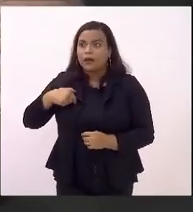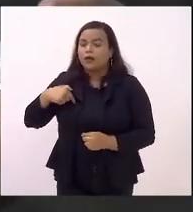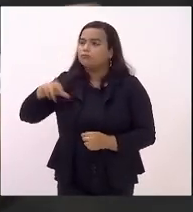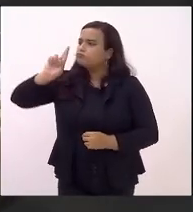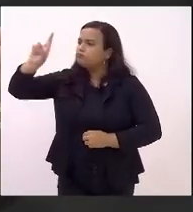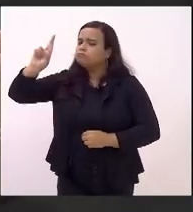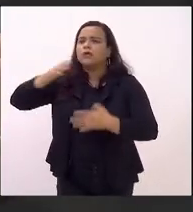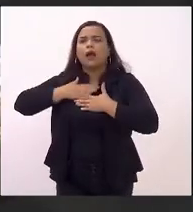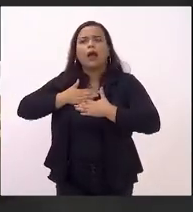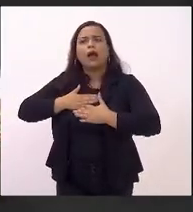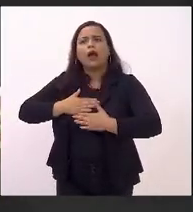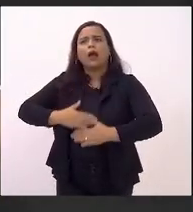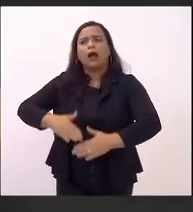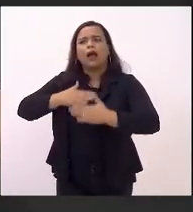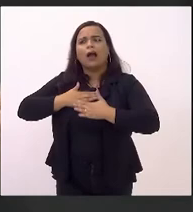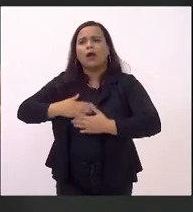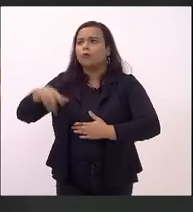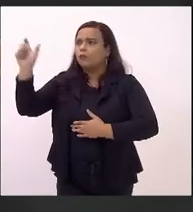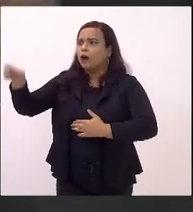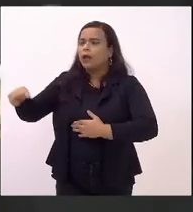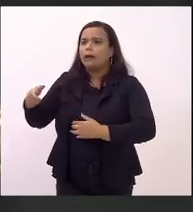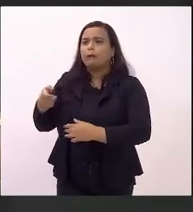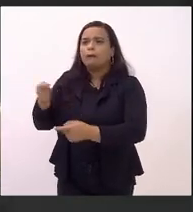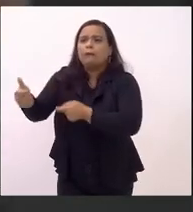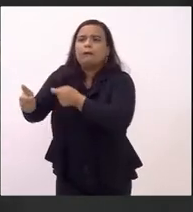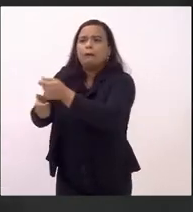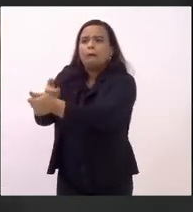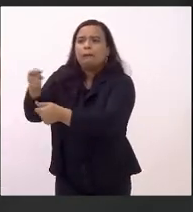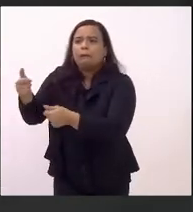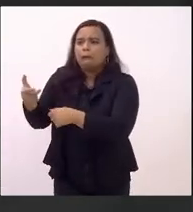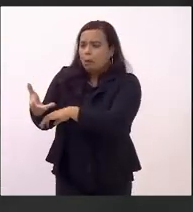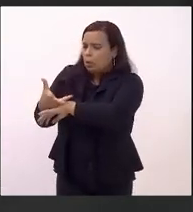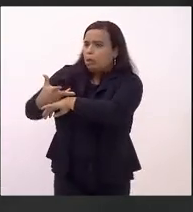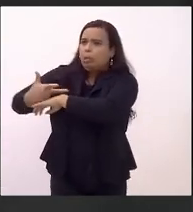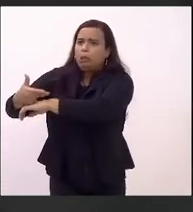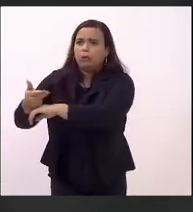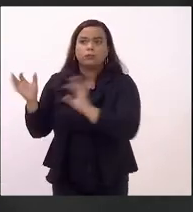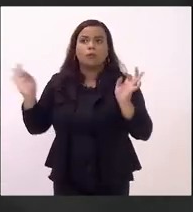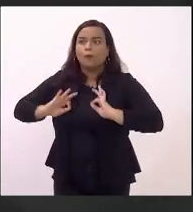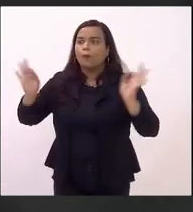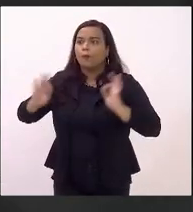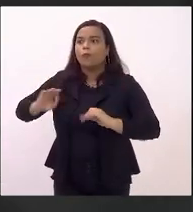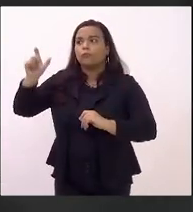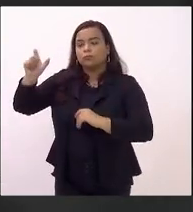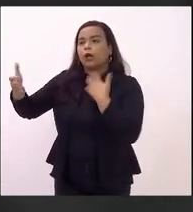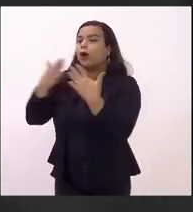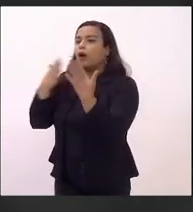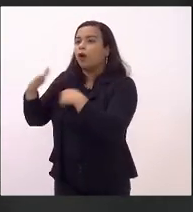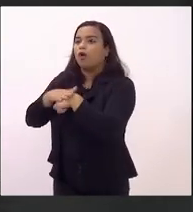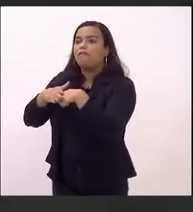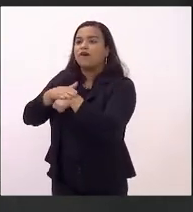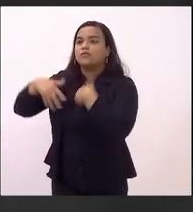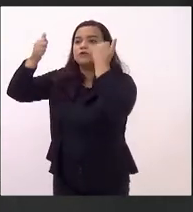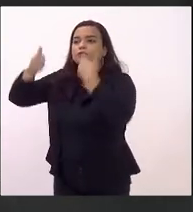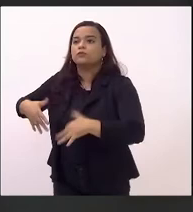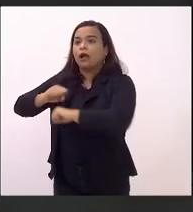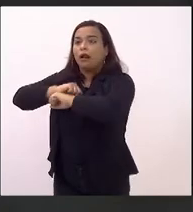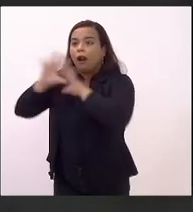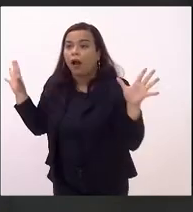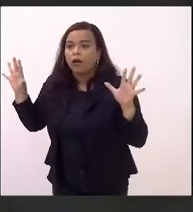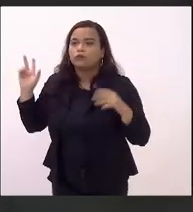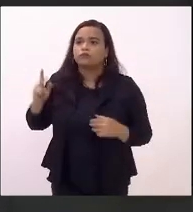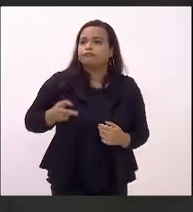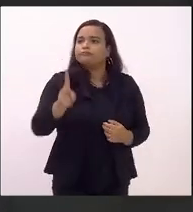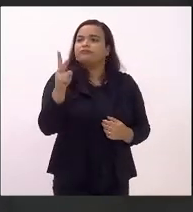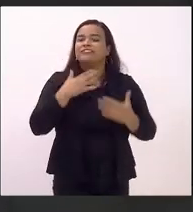Nenhum momento ele enrola, ele não dissimula. Comigo, não. Tem sido uma conversa muito direta,